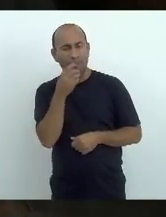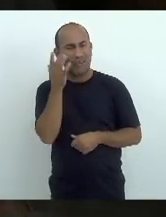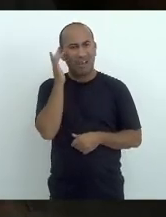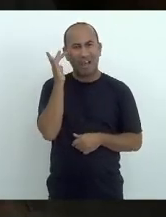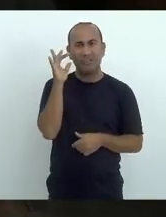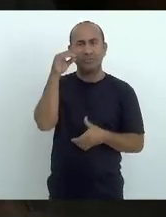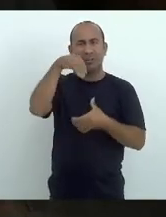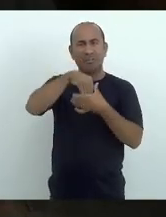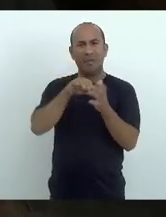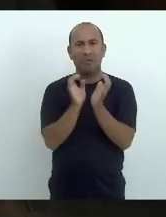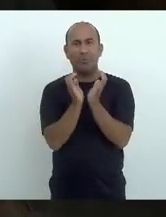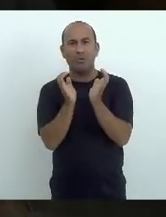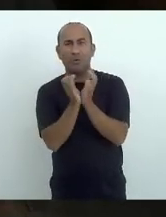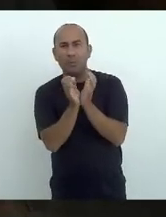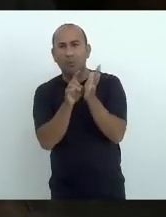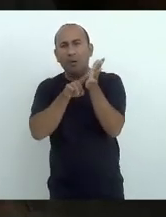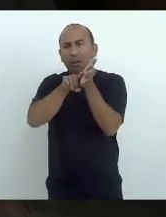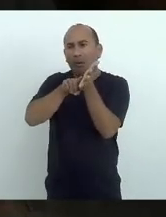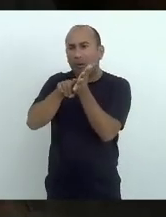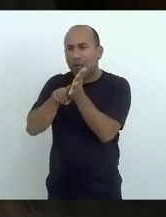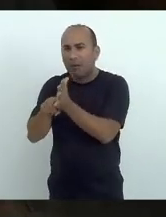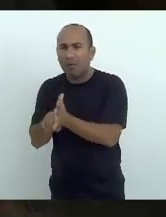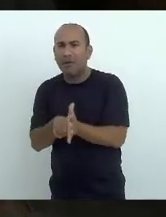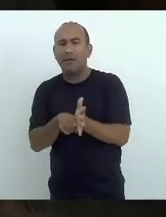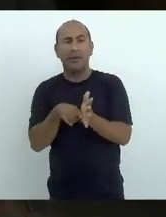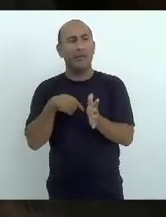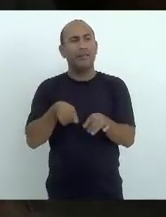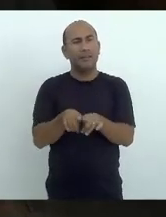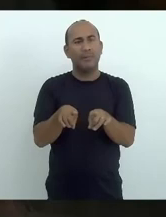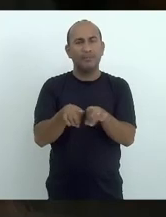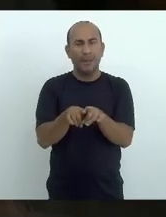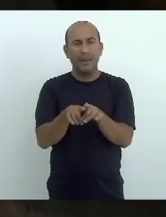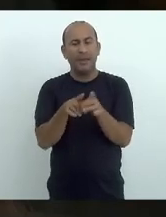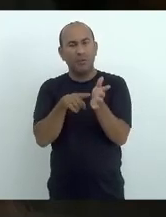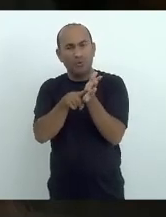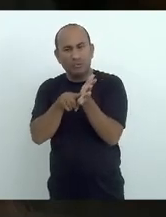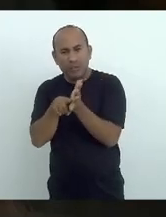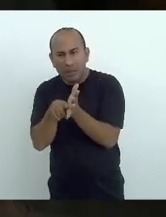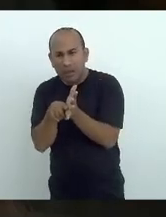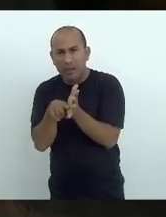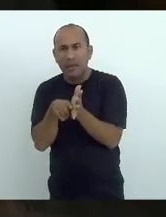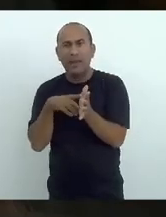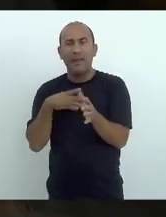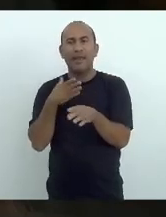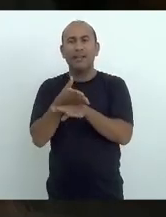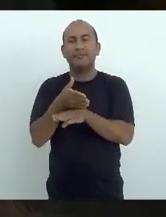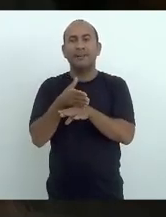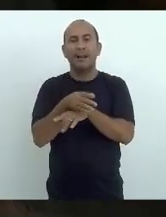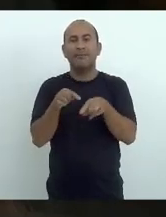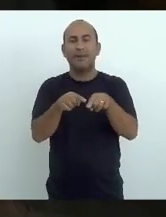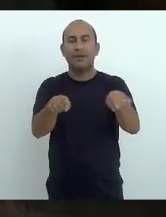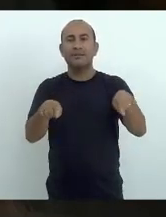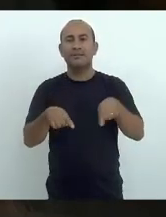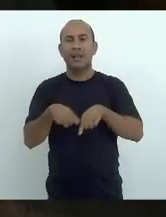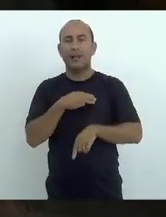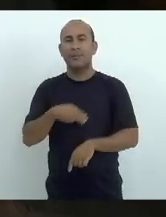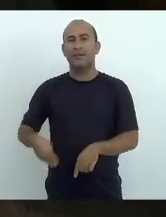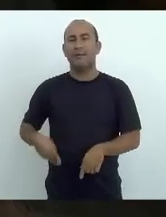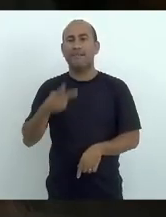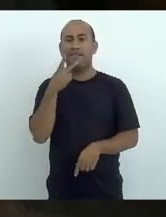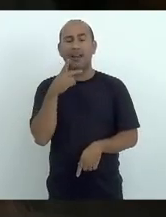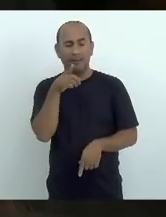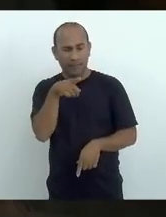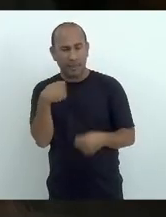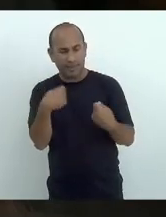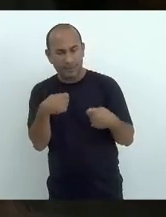de um conselho de supervisão, deputado Luiz Paulo, talvez membro de um conselho de supervisão, ia lá no gabinete do ministro dizendo o que, que ele tinha